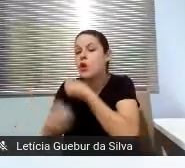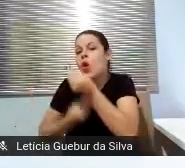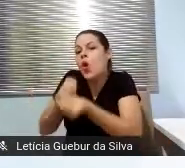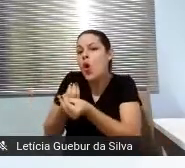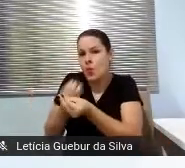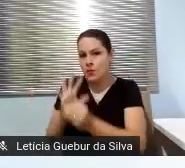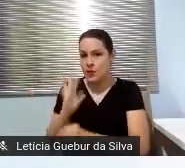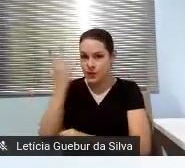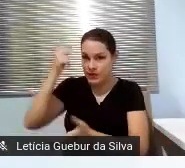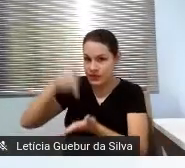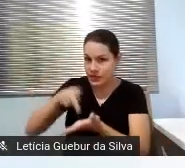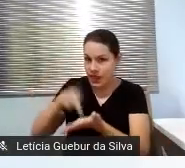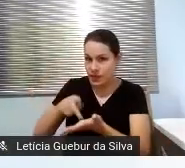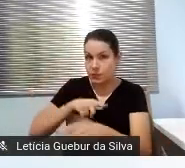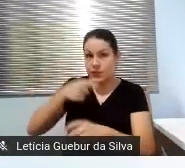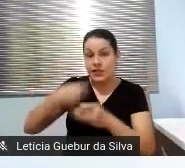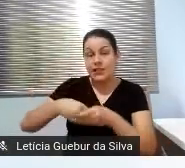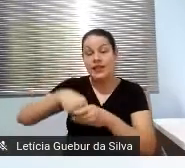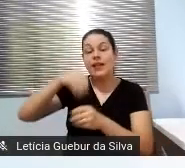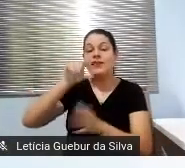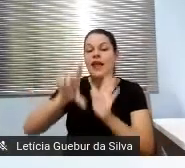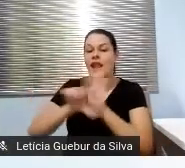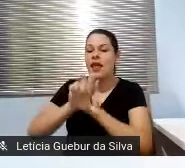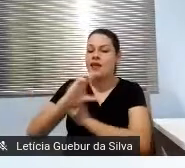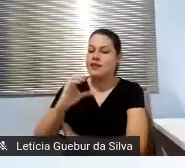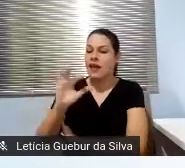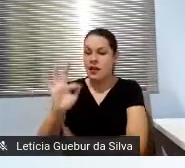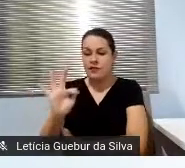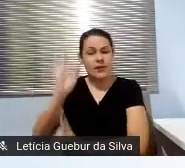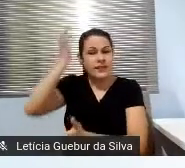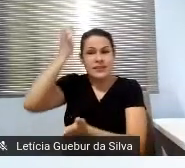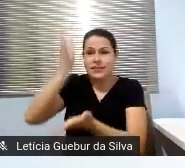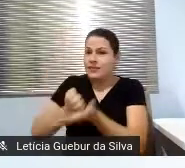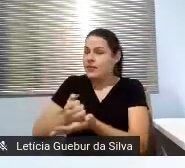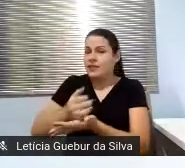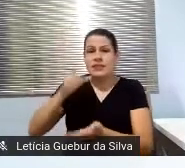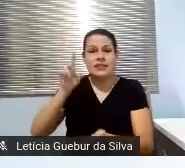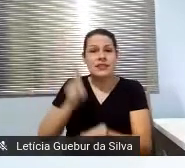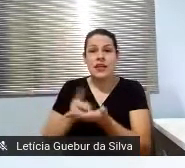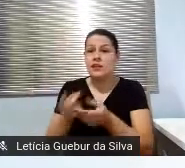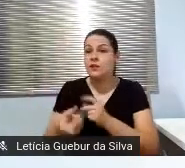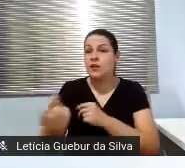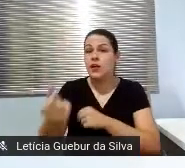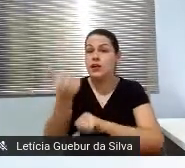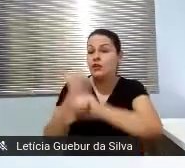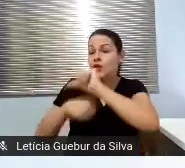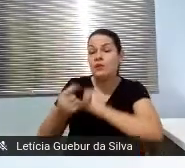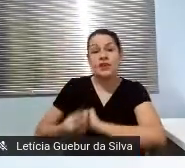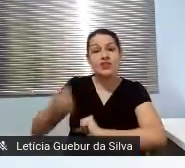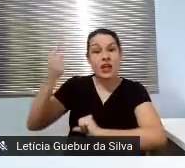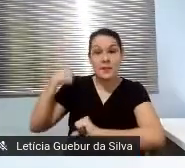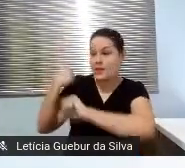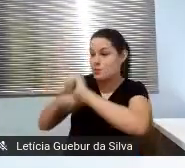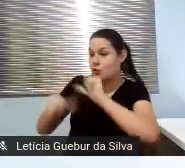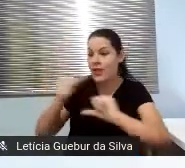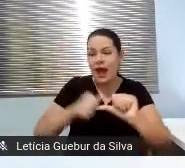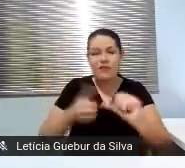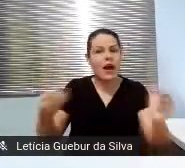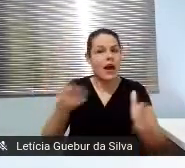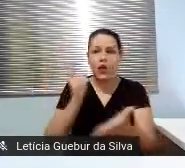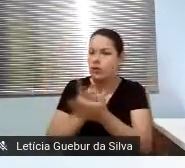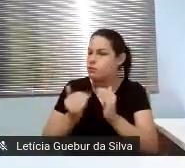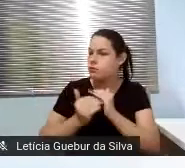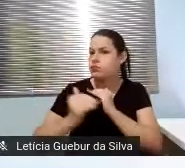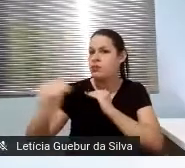foi garantido dentro da Constituição, de forma permanente, não é mais transitória como anteriormente era. Então, a